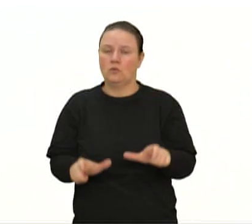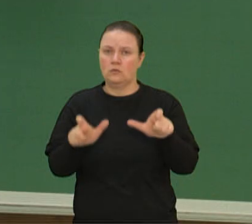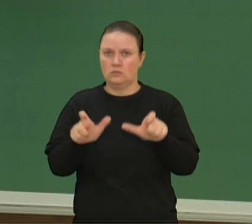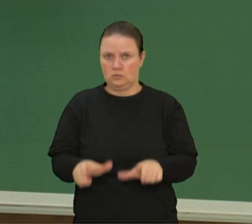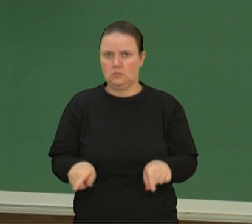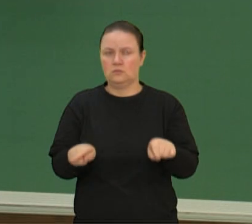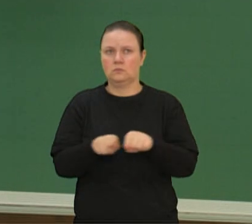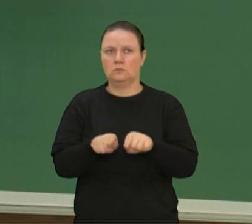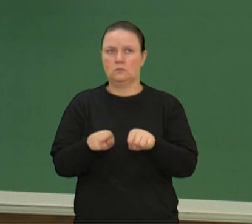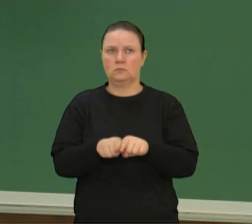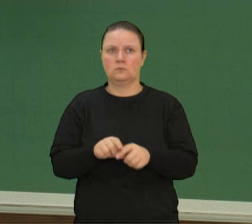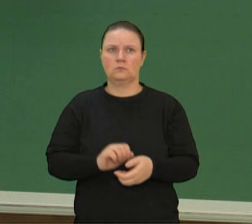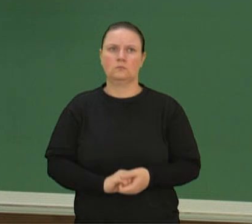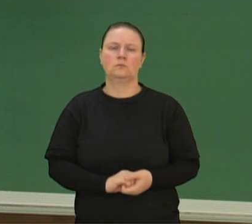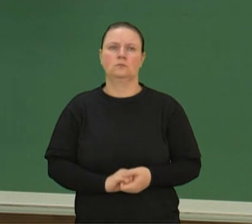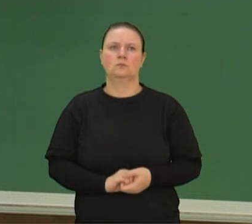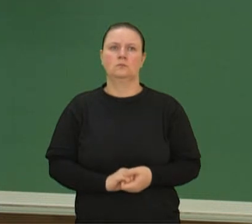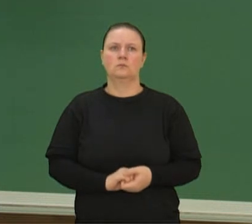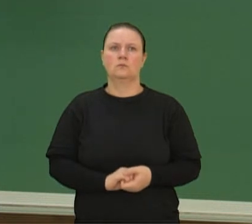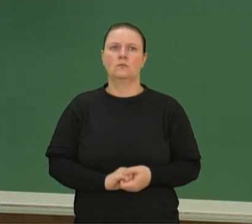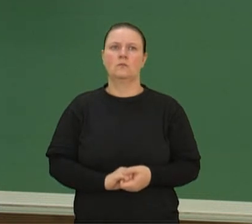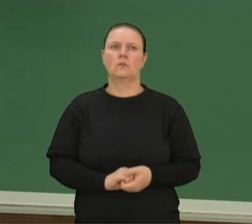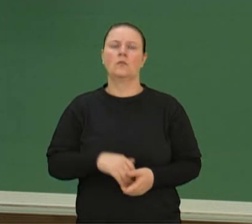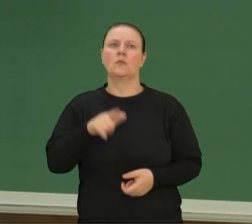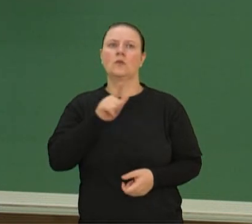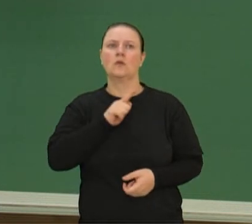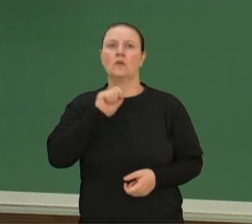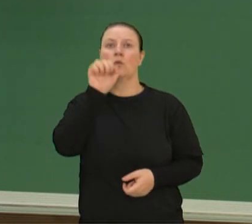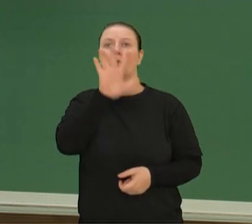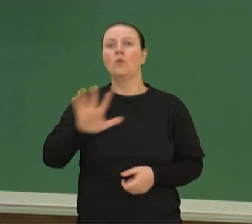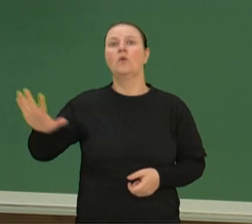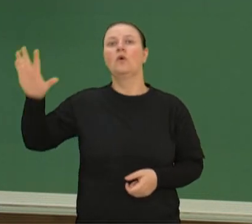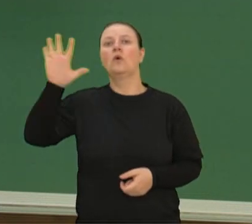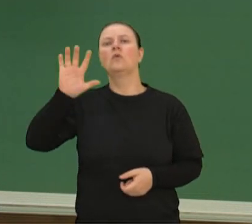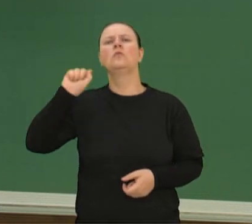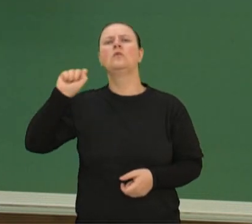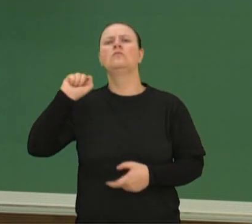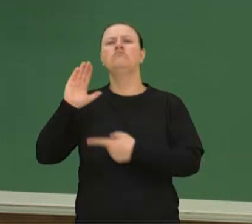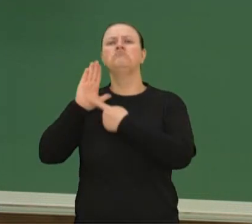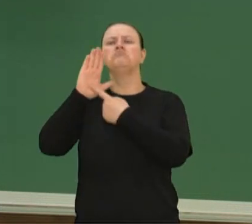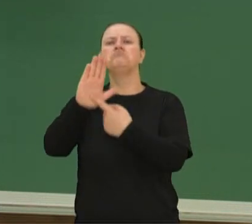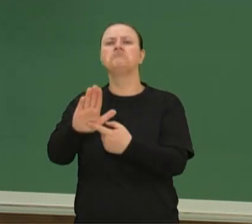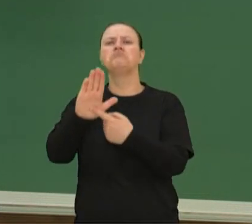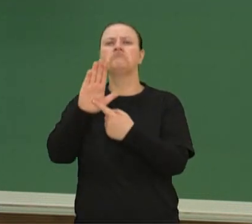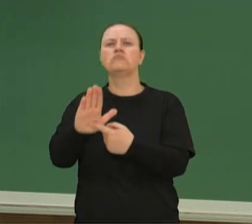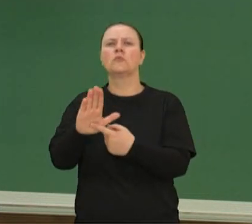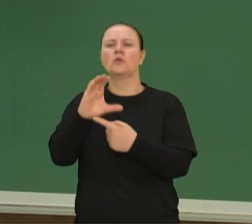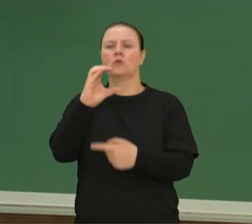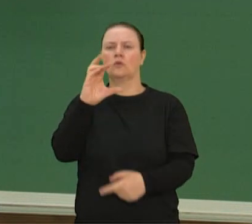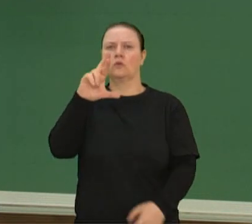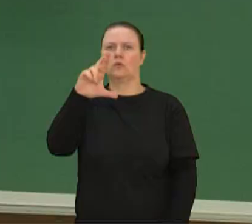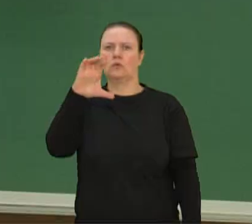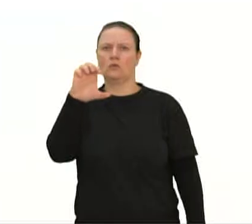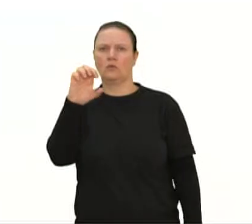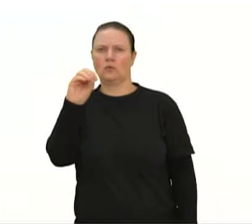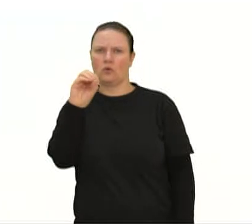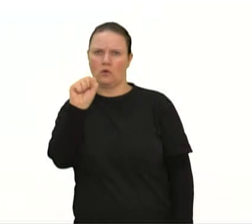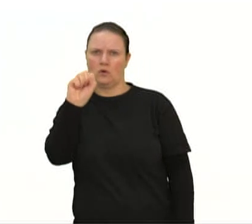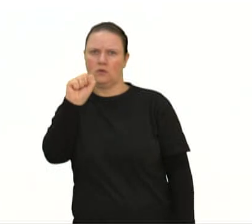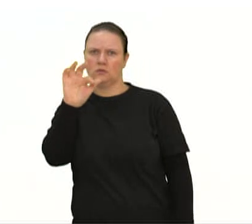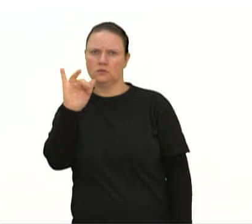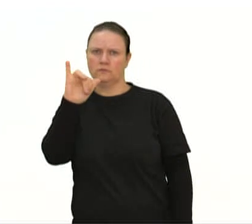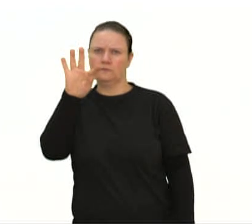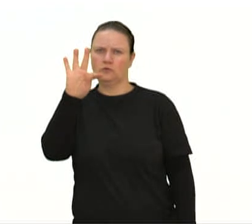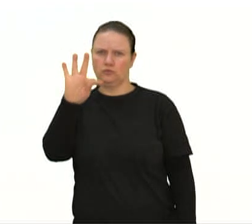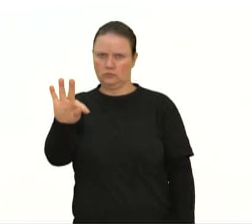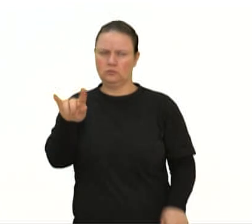spinning. Lá nós temos uma imagem que vai remeter ao CrossFit e aqui um exercício físico